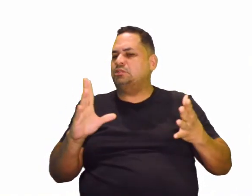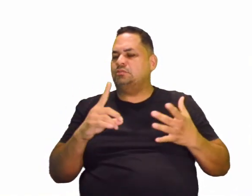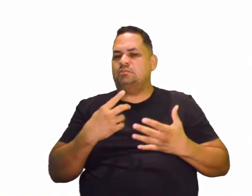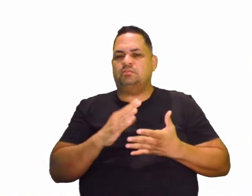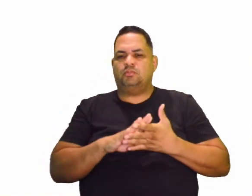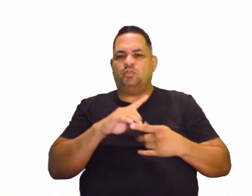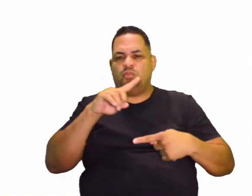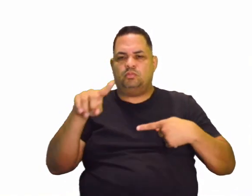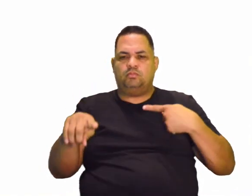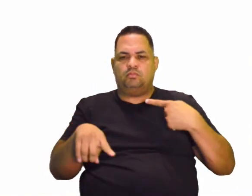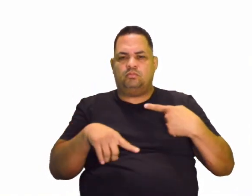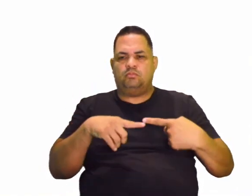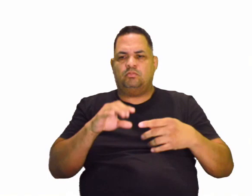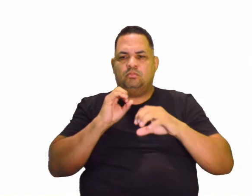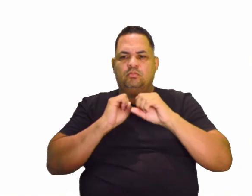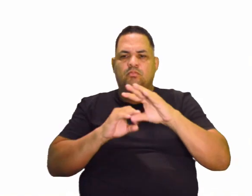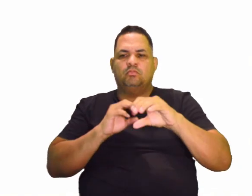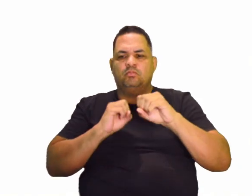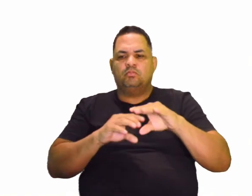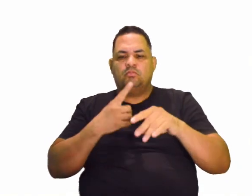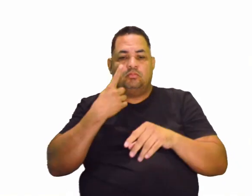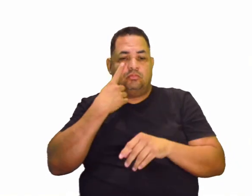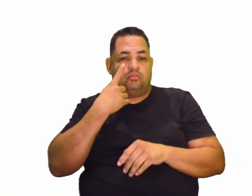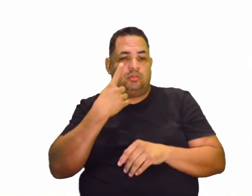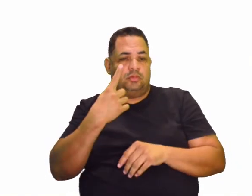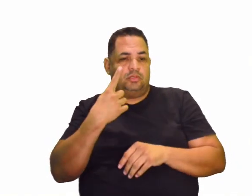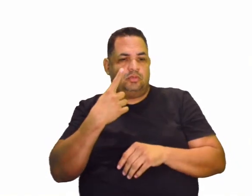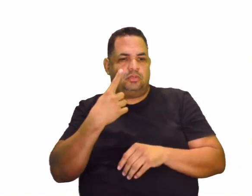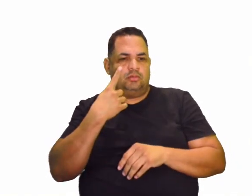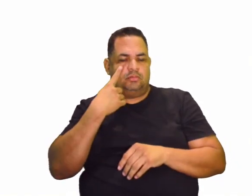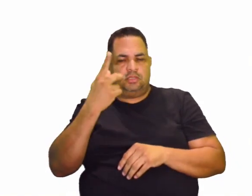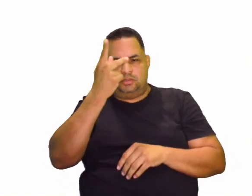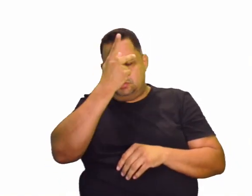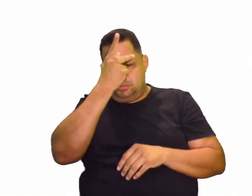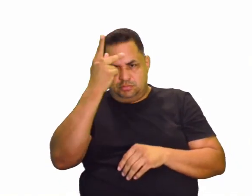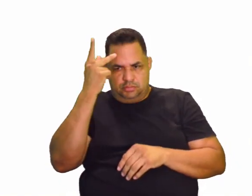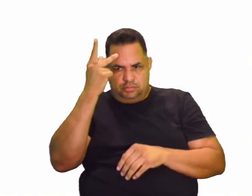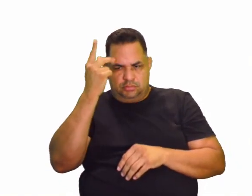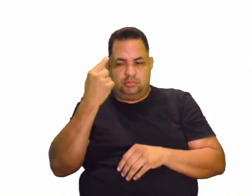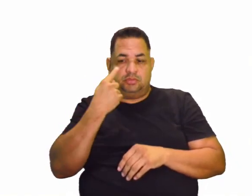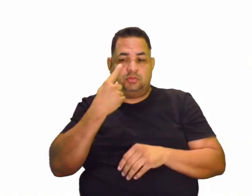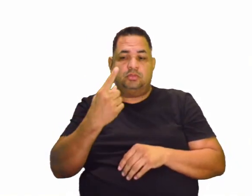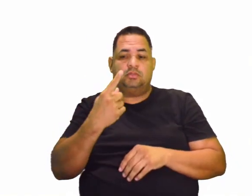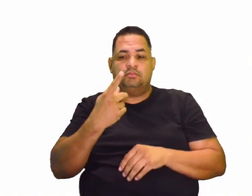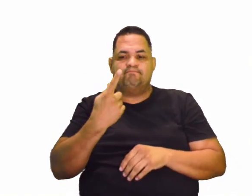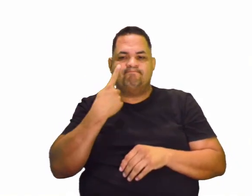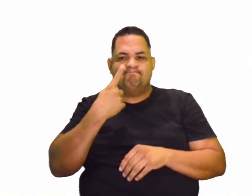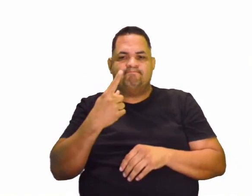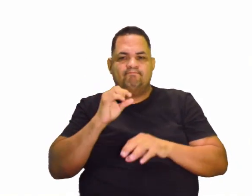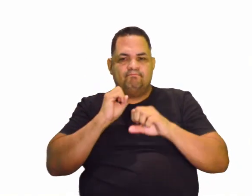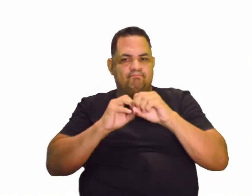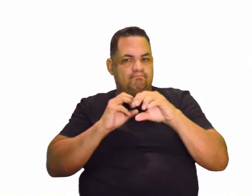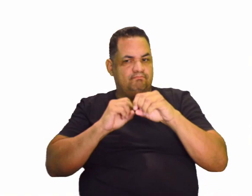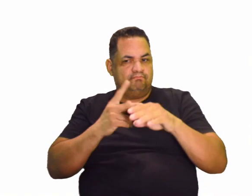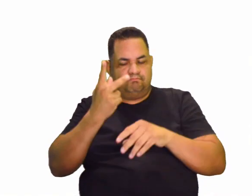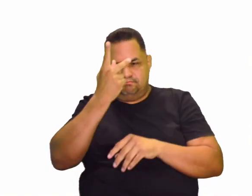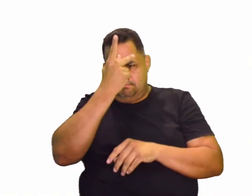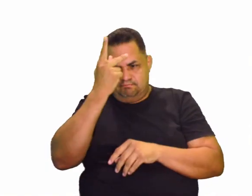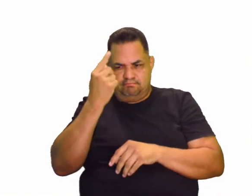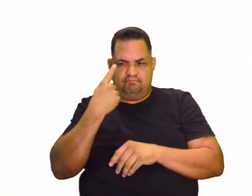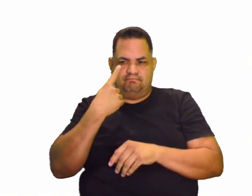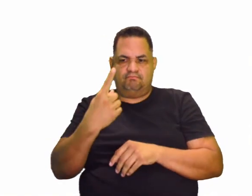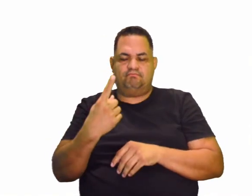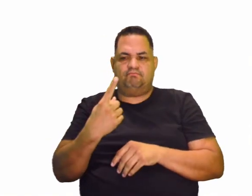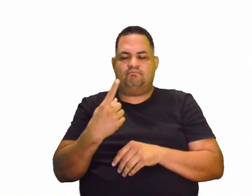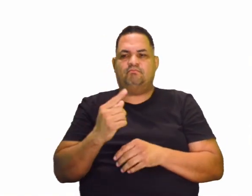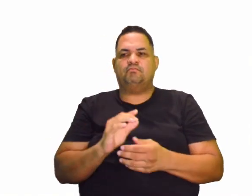era evangelizar quem observava, né? Evangelizar o observador. Então, aqui nós observamos um trabalho